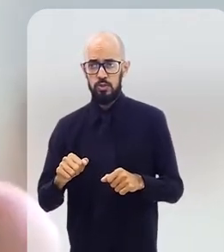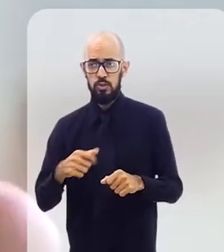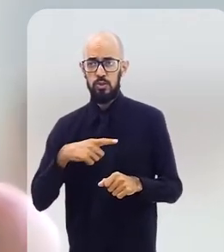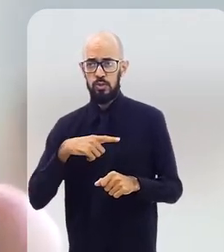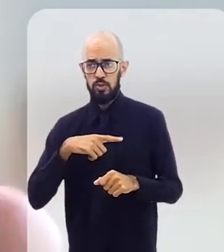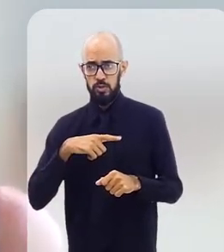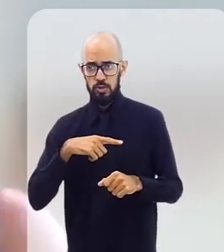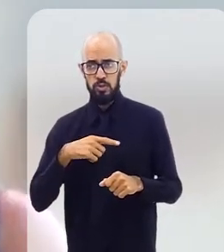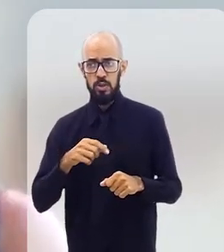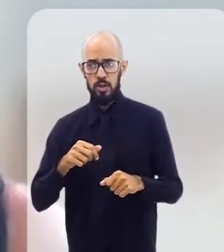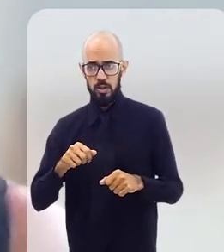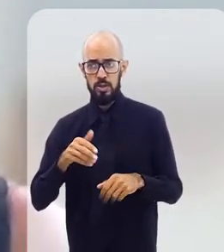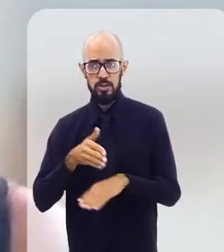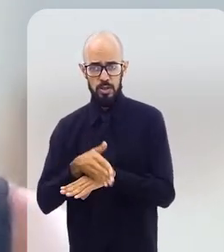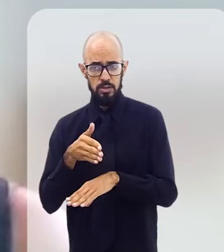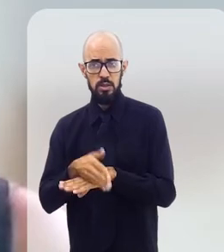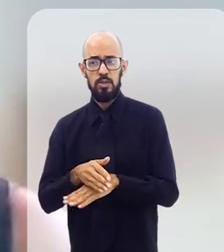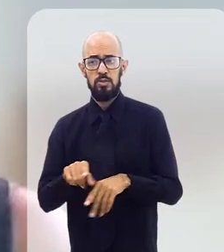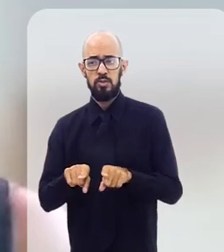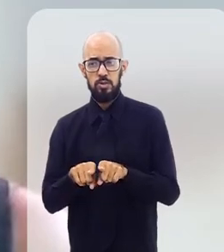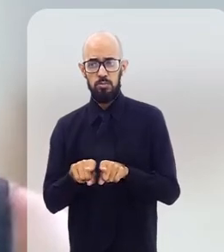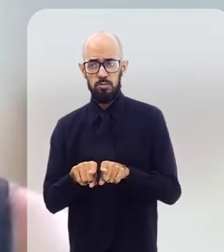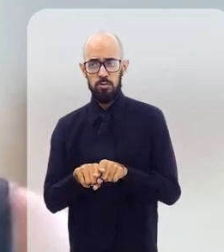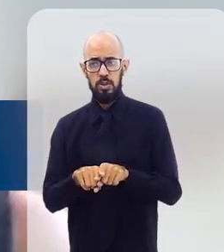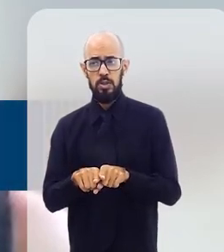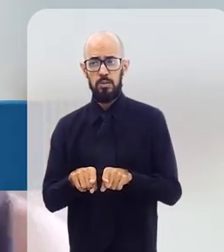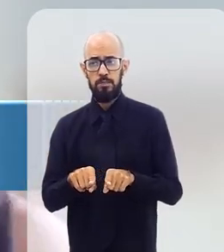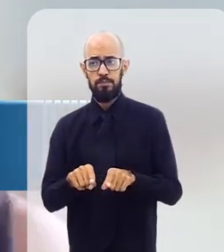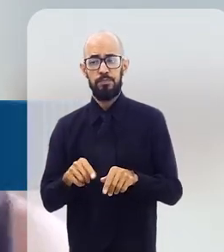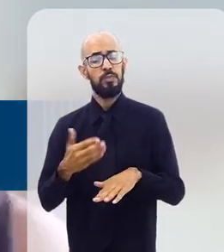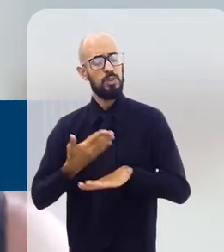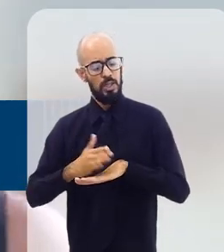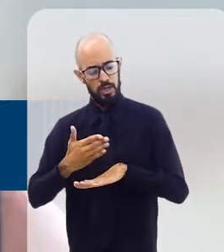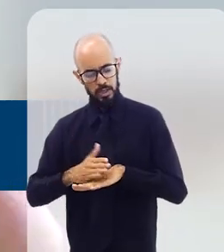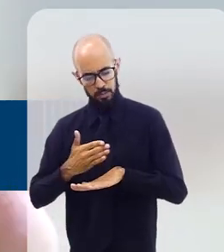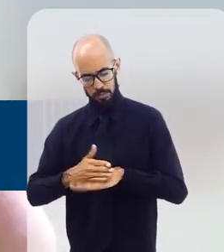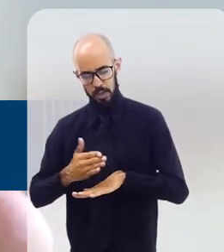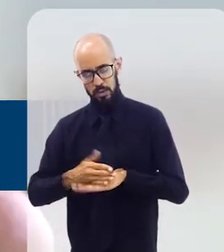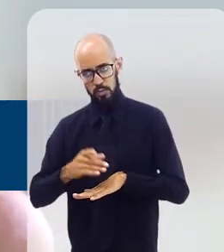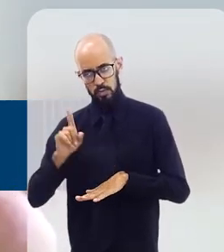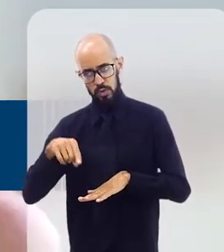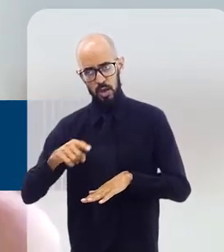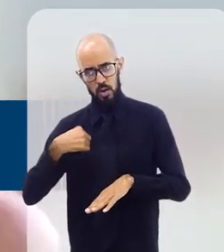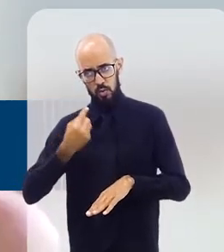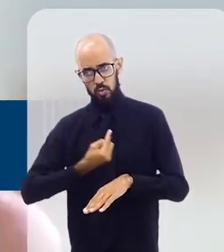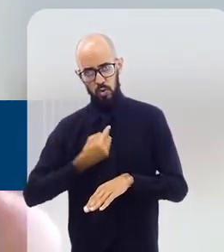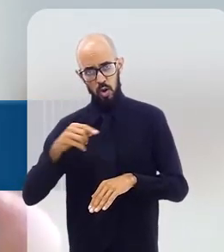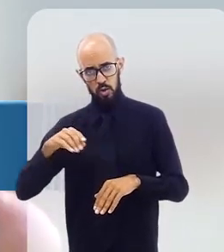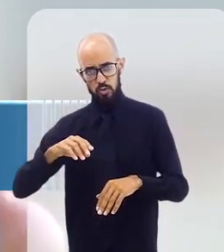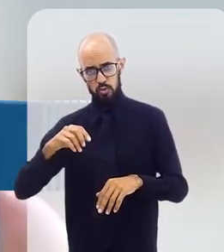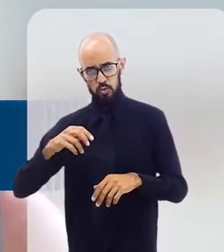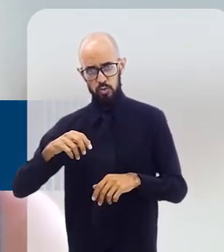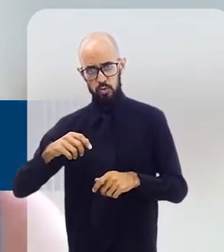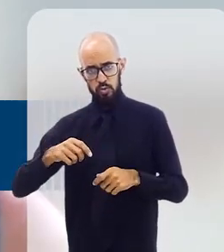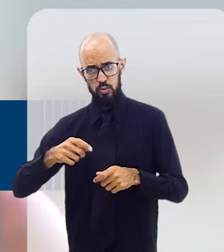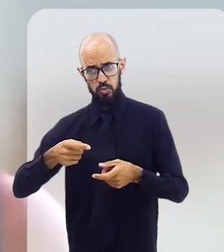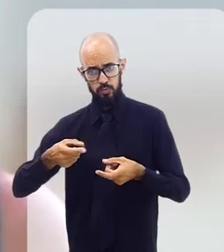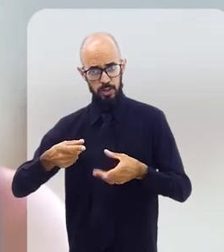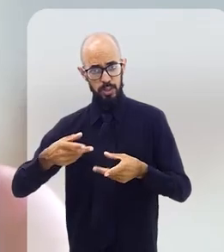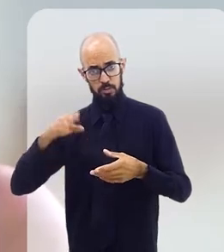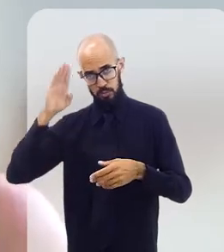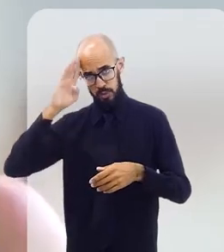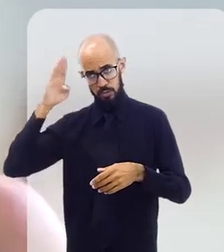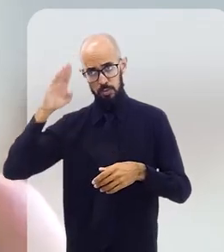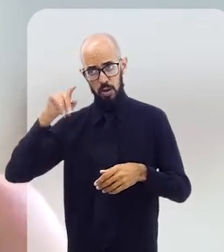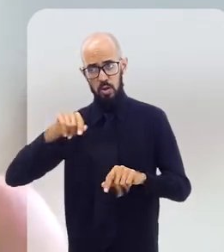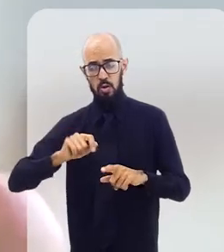novas possibilidades de mercado. A questão da capacitação, né, que é o nosso negócio principal, porque a